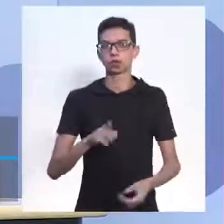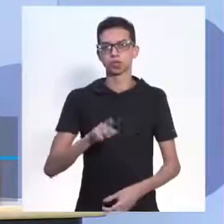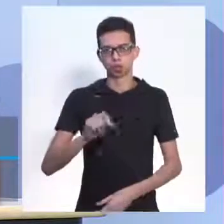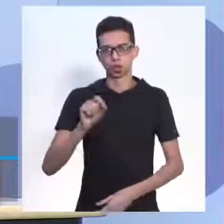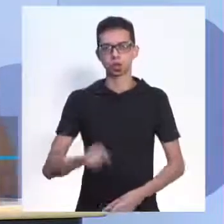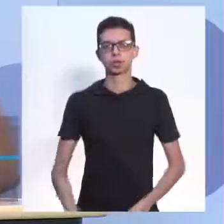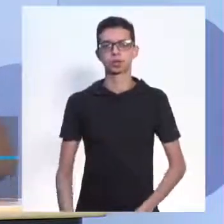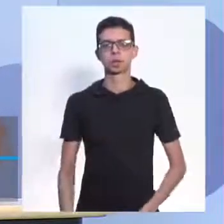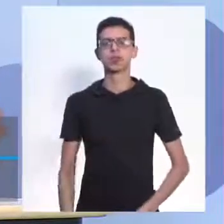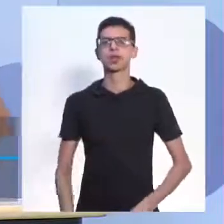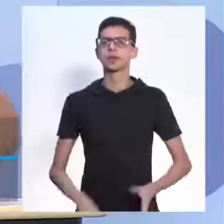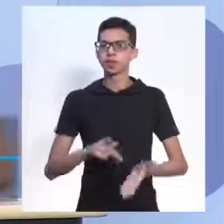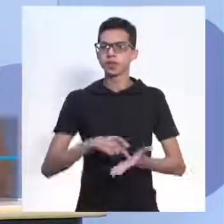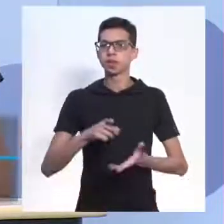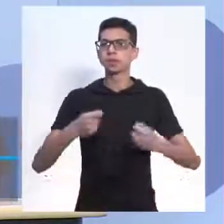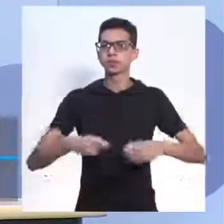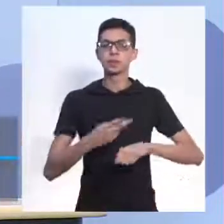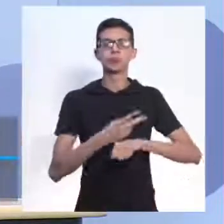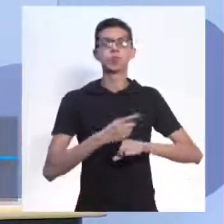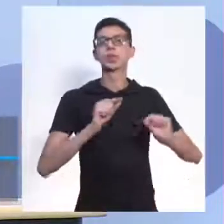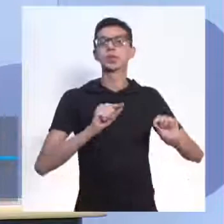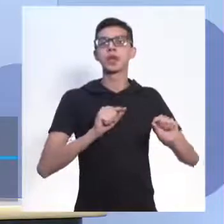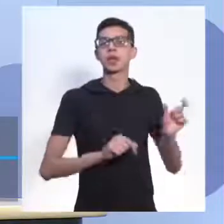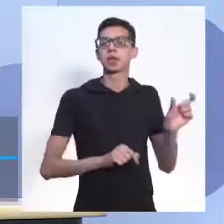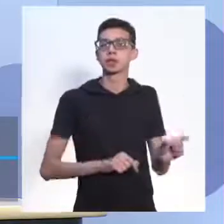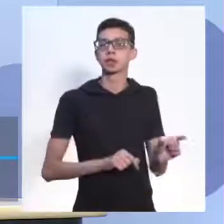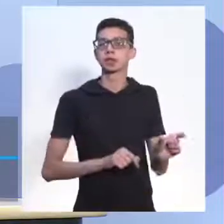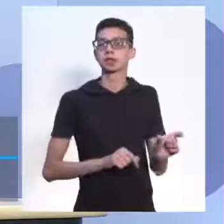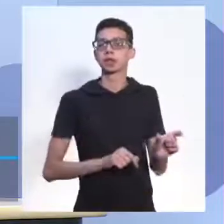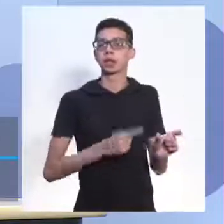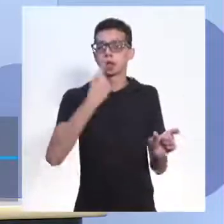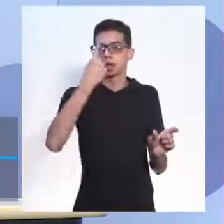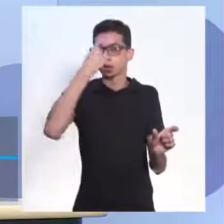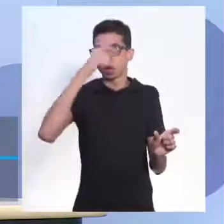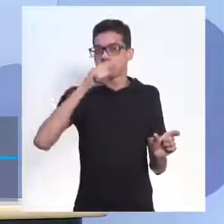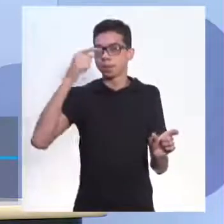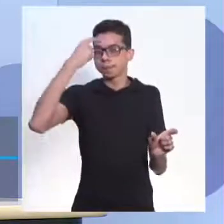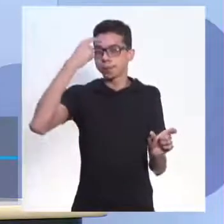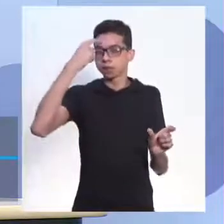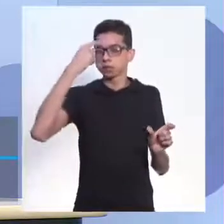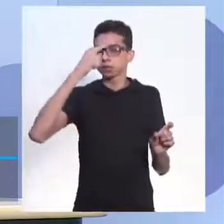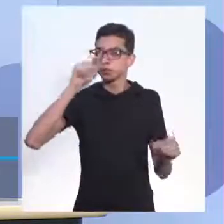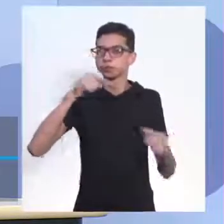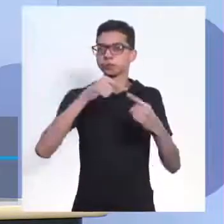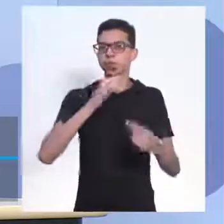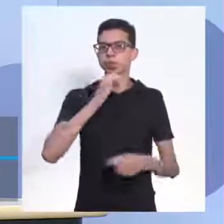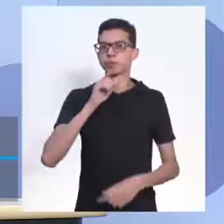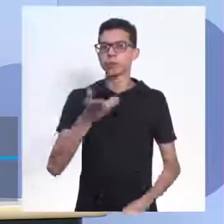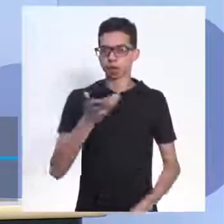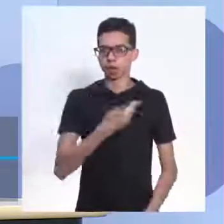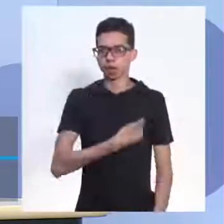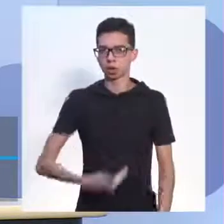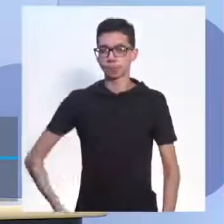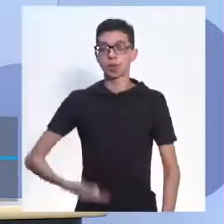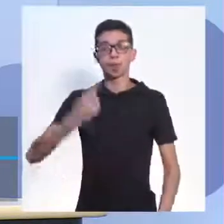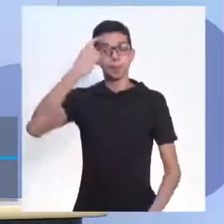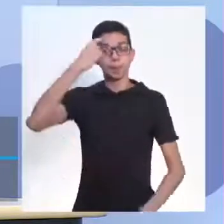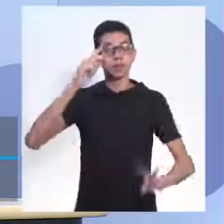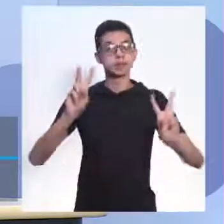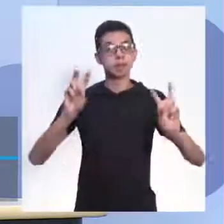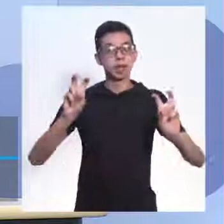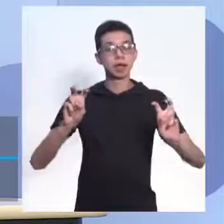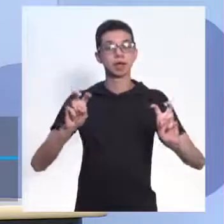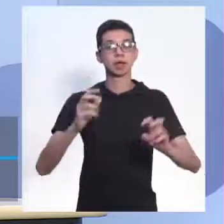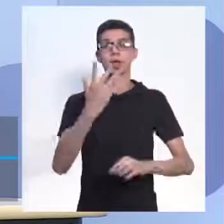porque você tem que justamente atrás de alguém que esteja de acordo com suas ideias Então você quer por exemplo um governo seja mais ambientalista que